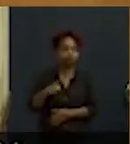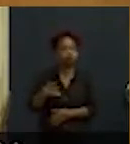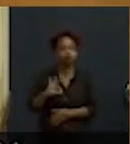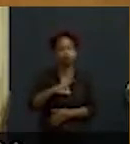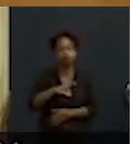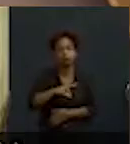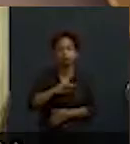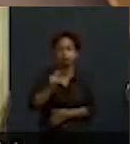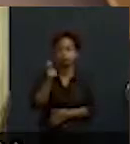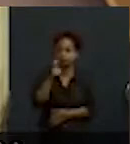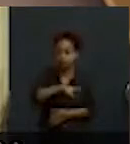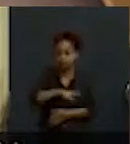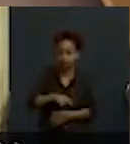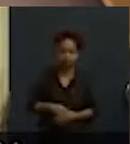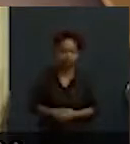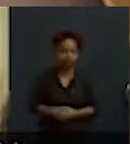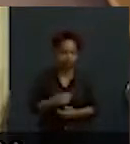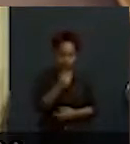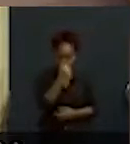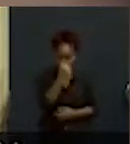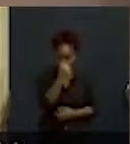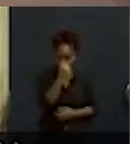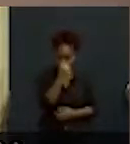do Ministério Público.